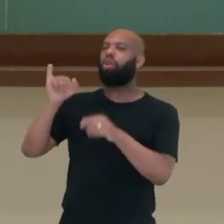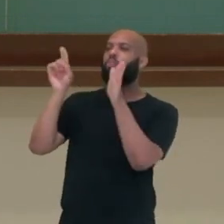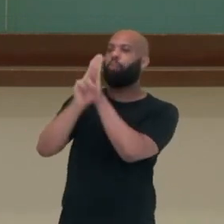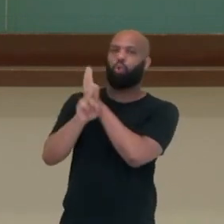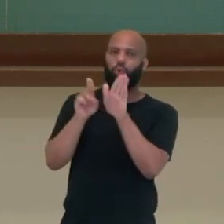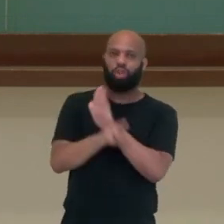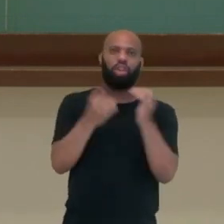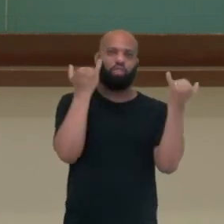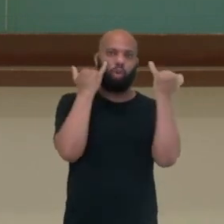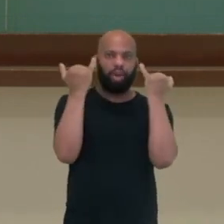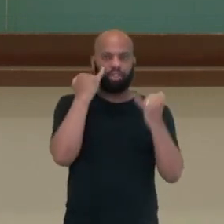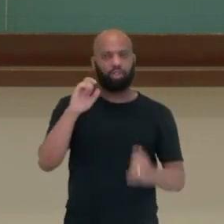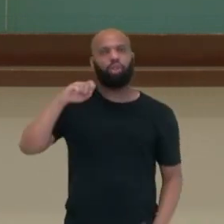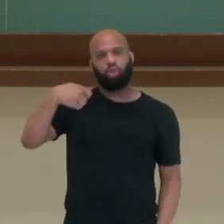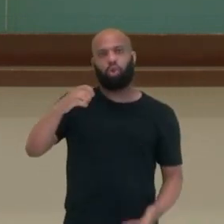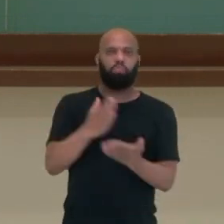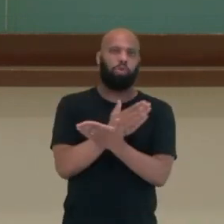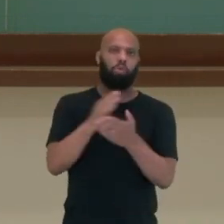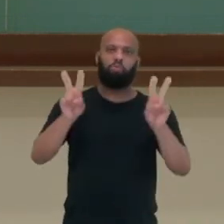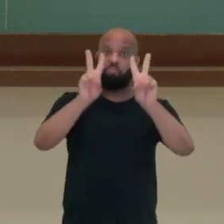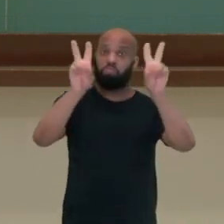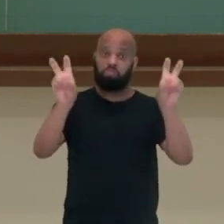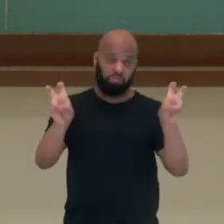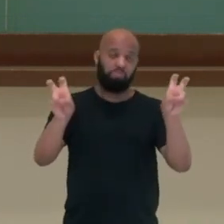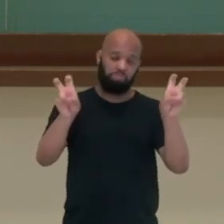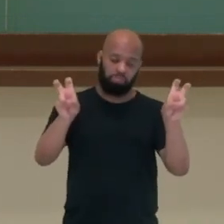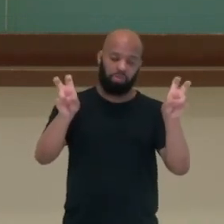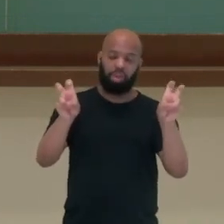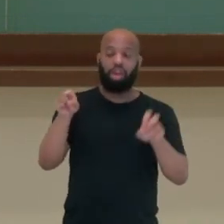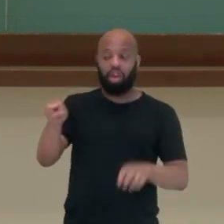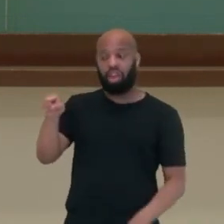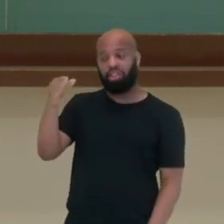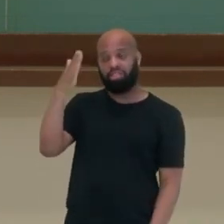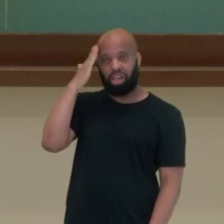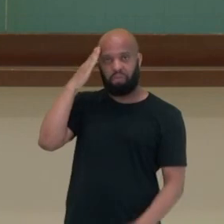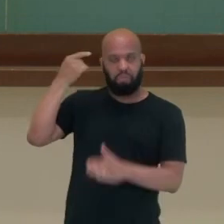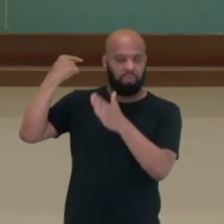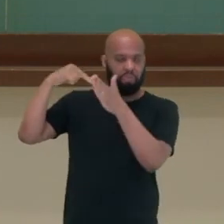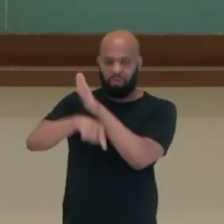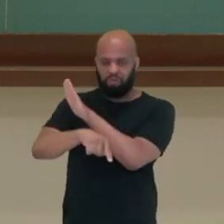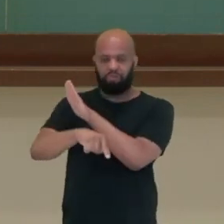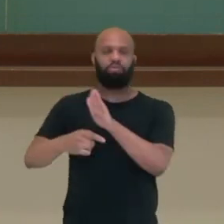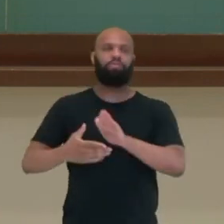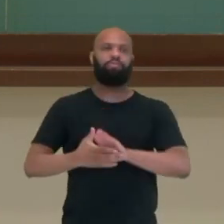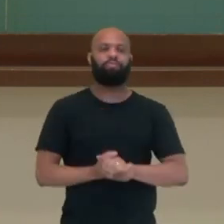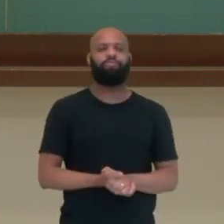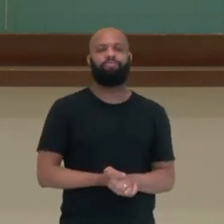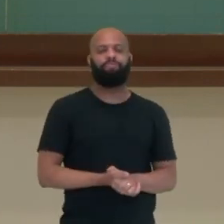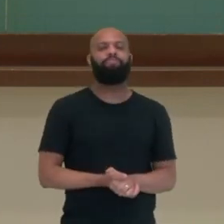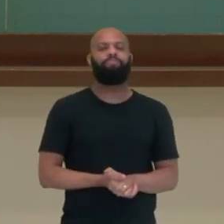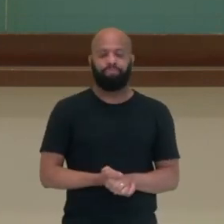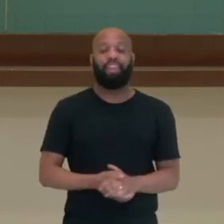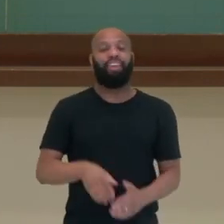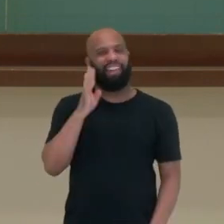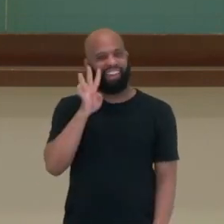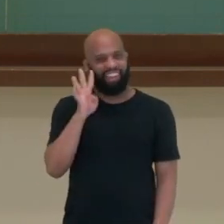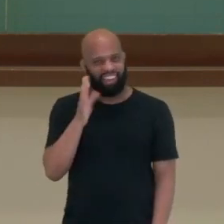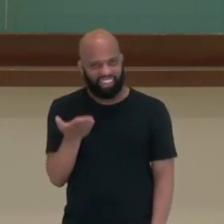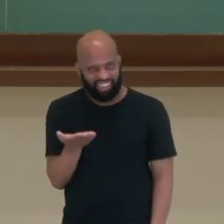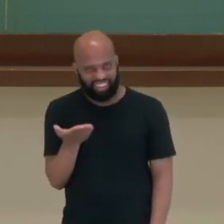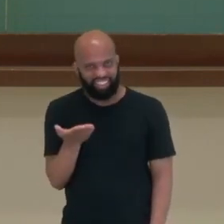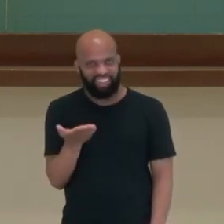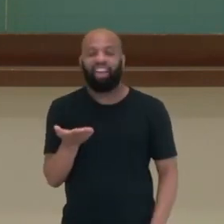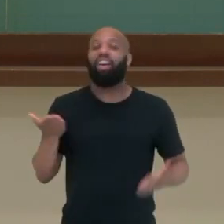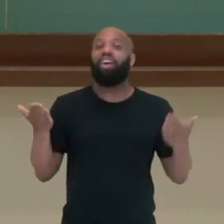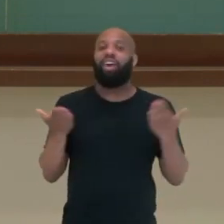extrair informações a respeito daquele assunto dessa pessoa. Legal, né? Tranquilinho. Então,